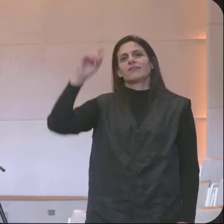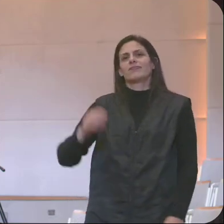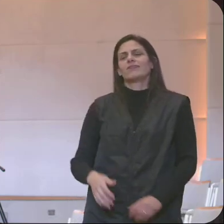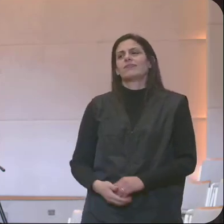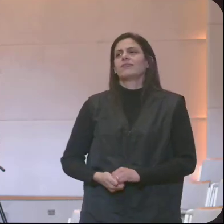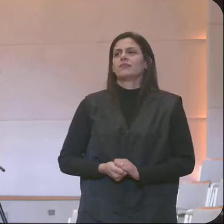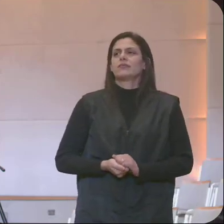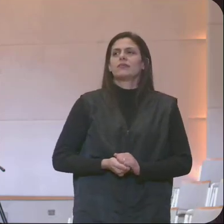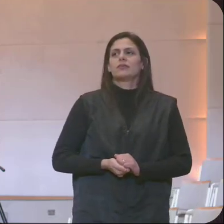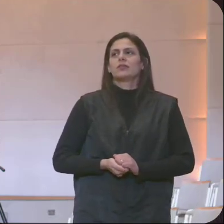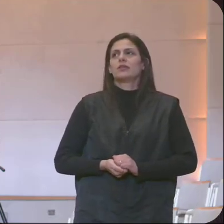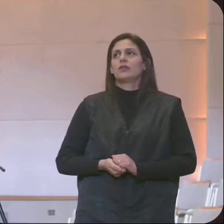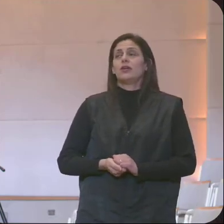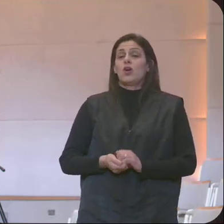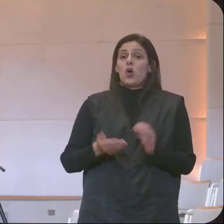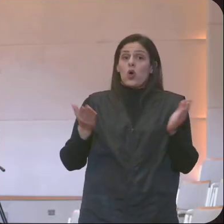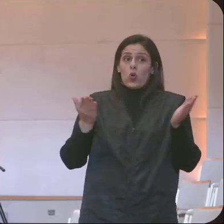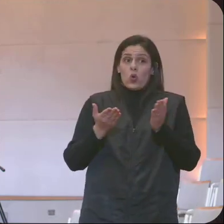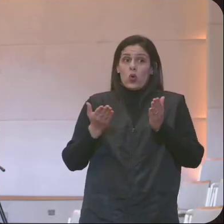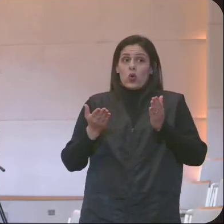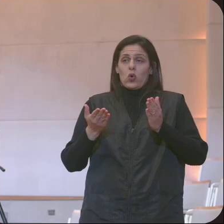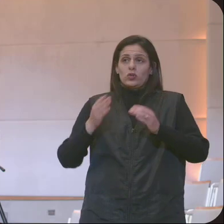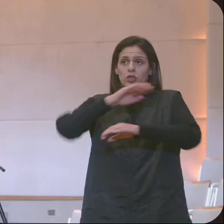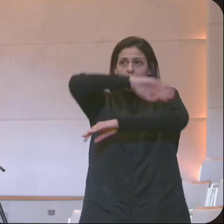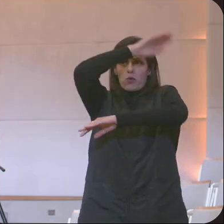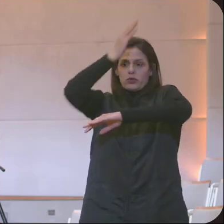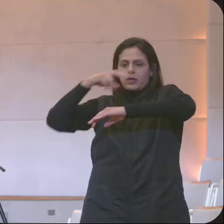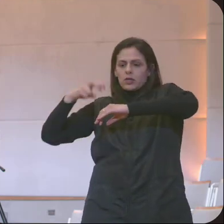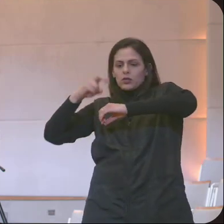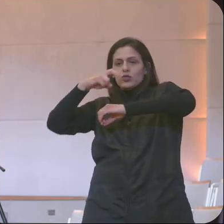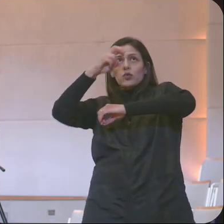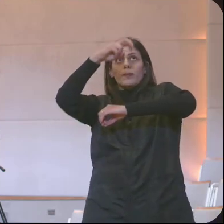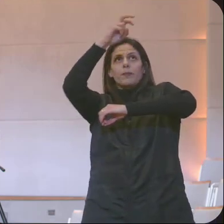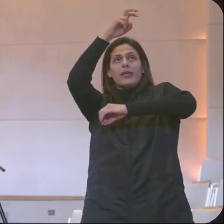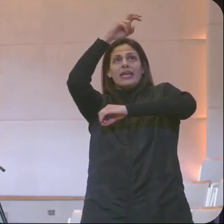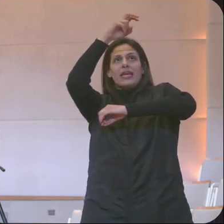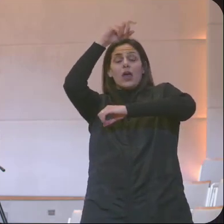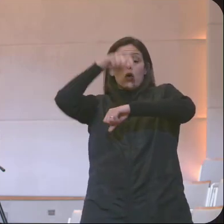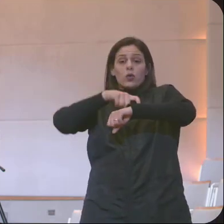Uma subida que hoje, se eu não me engano, leva umas 6 horas para ser feita.